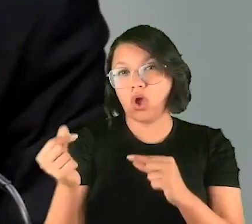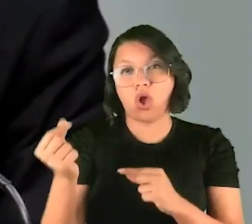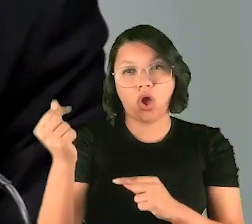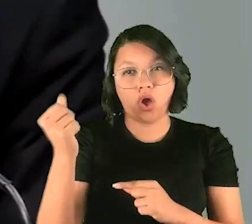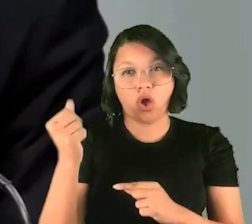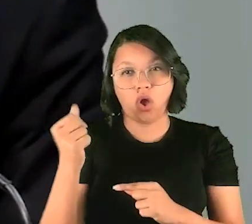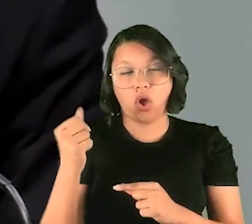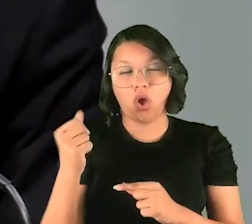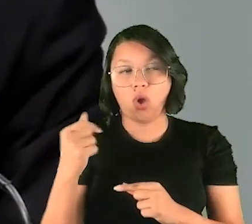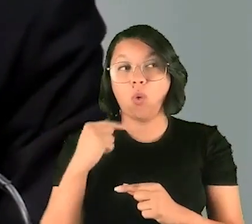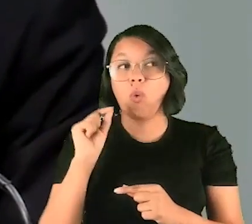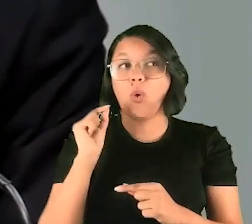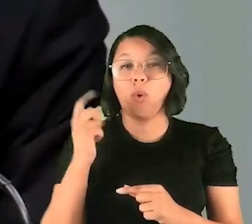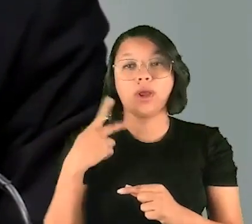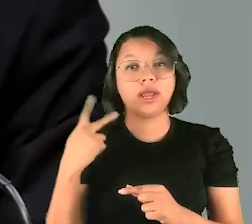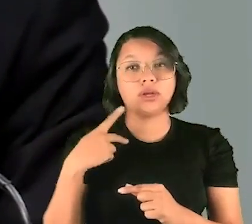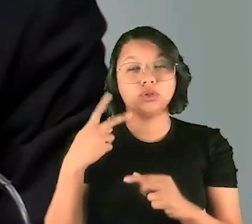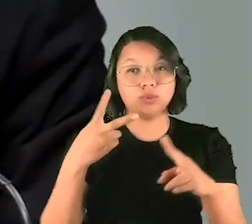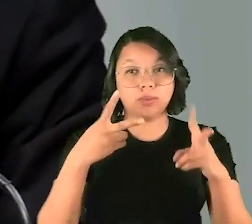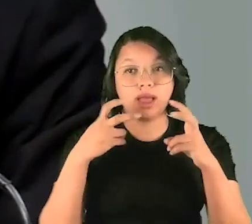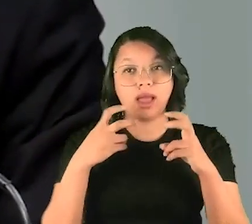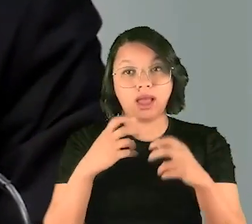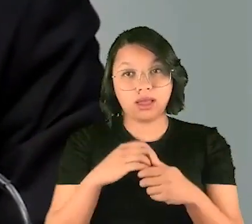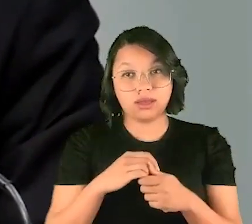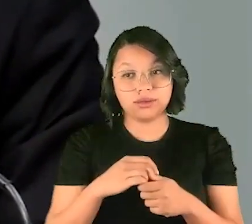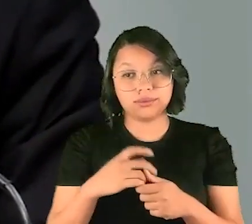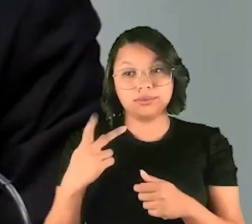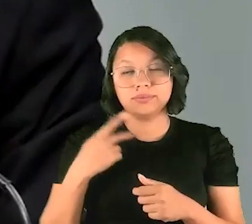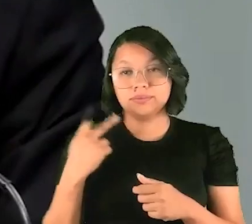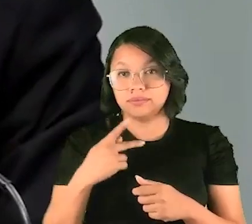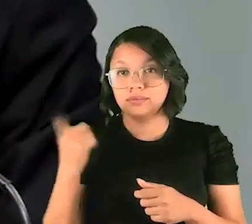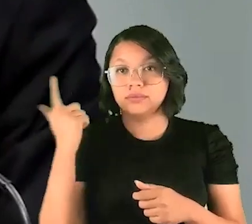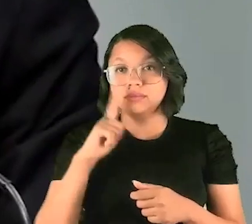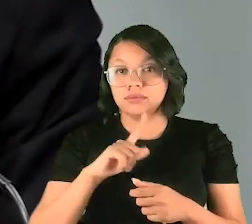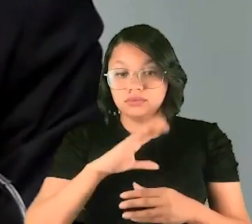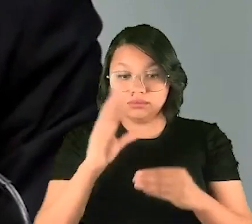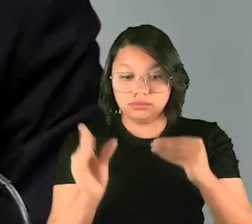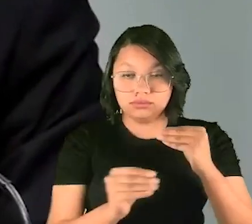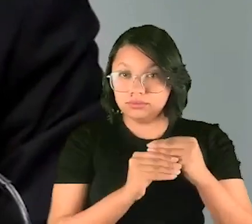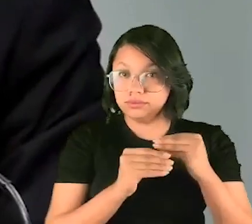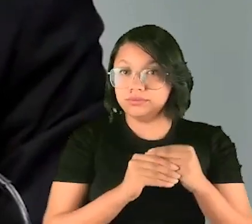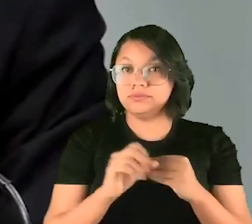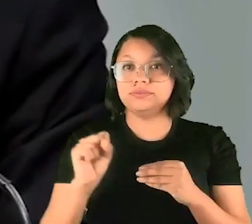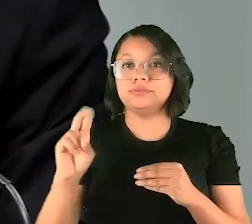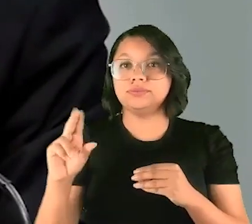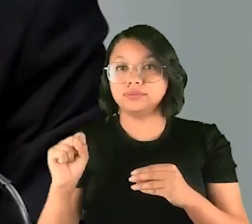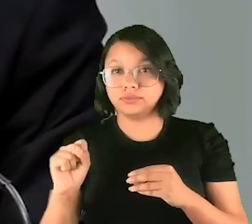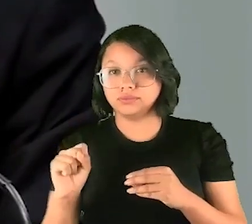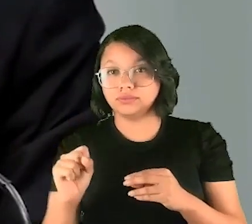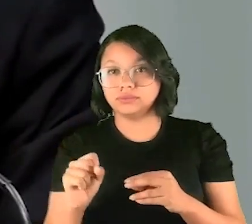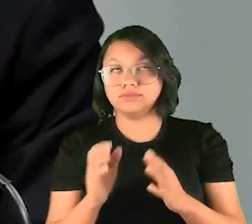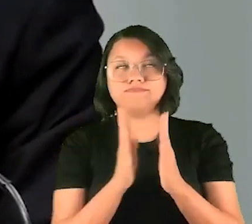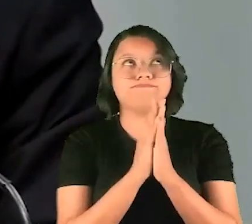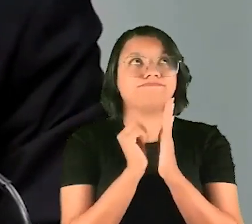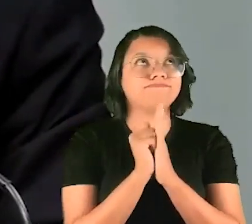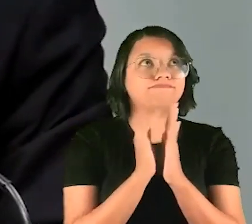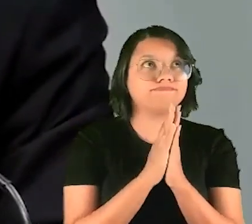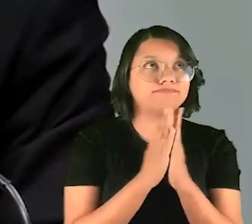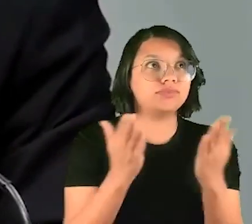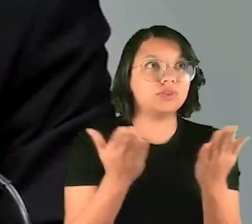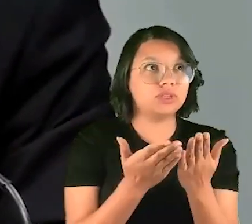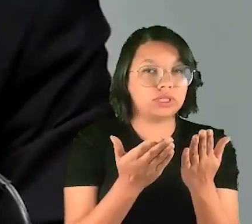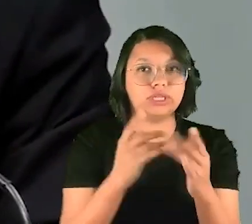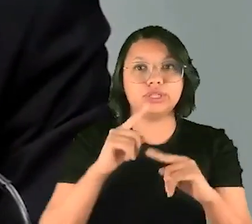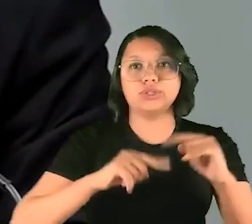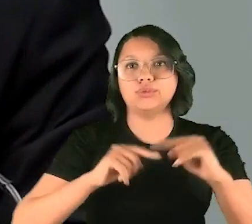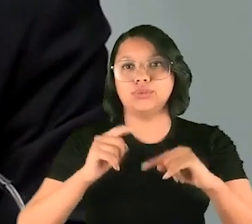um custo muito menor. Então, para nós, a nossa impressão, minha impressão, é que para que nós possamos incorporar no SUS, nós temos que